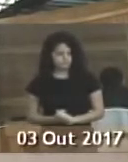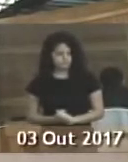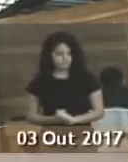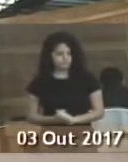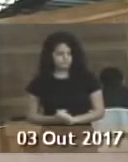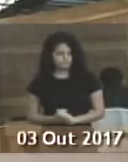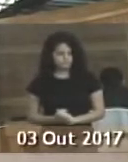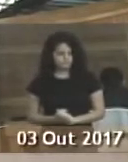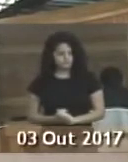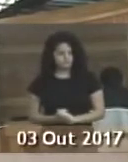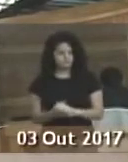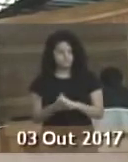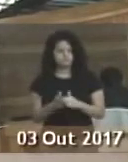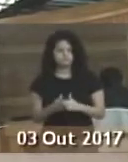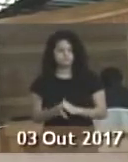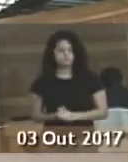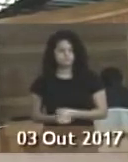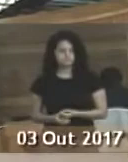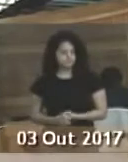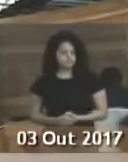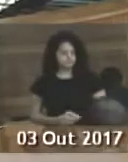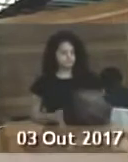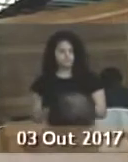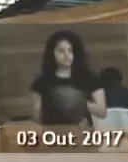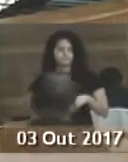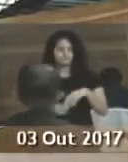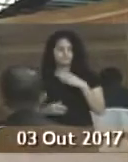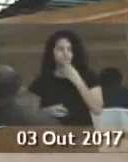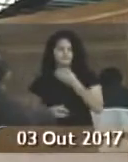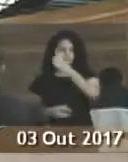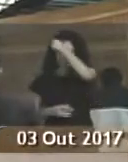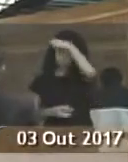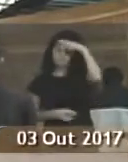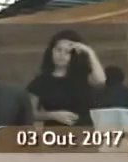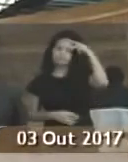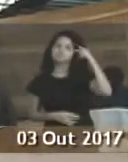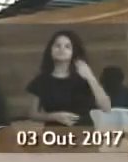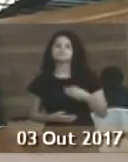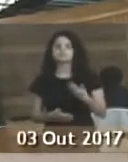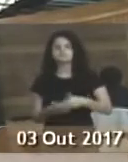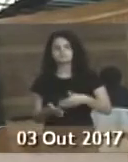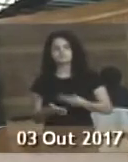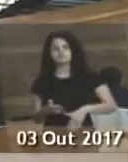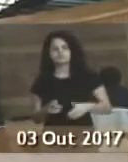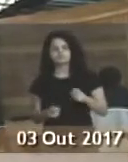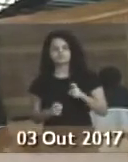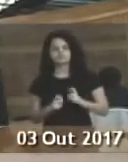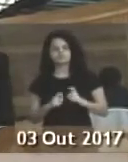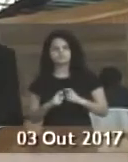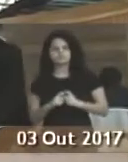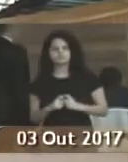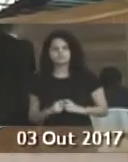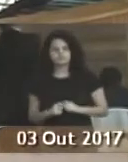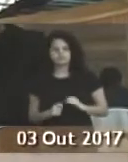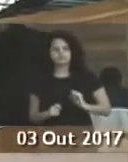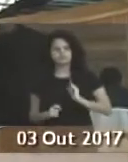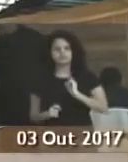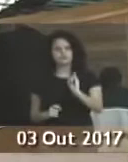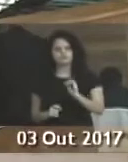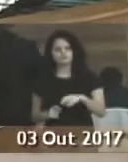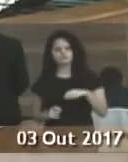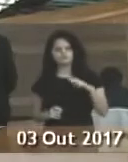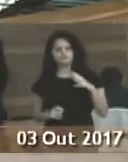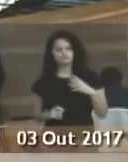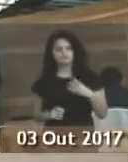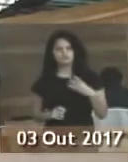providências. Requerimento 922/17, solicitando ao prefeito que a Secretaria Municipal de Saúde informe os três últimos liras,